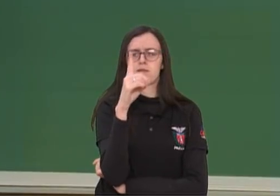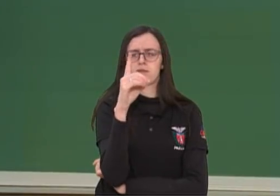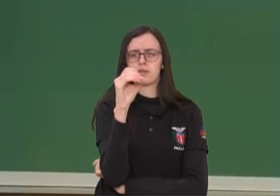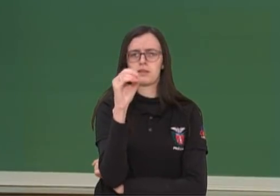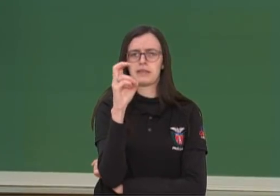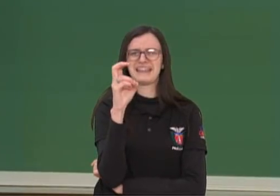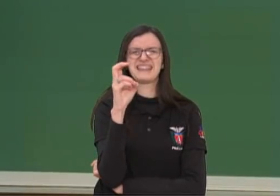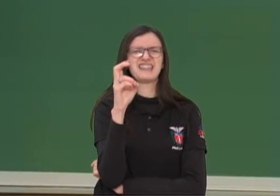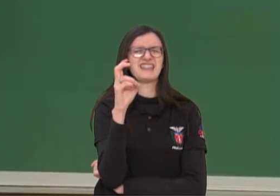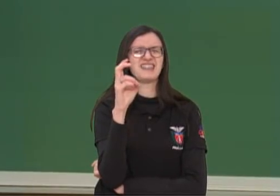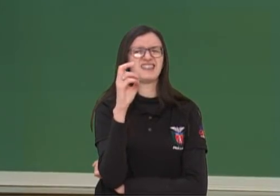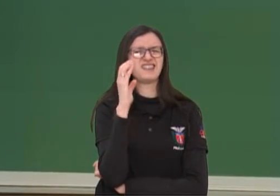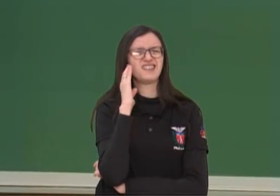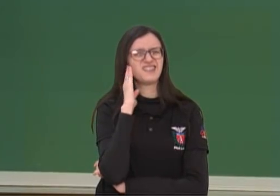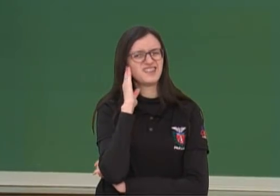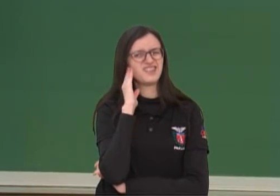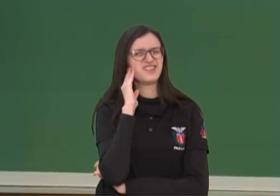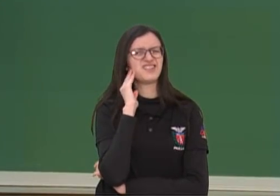105.